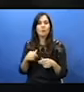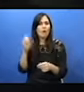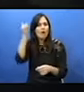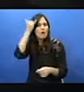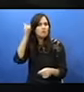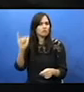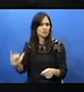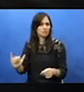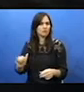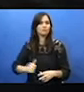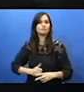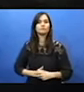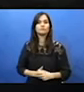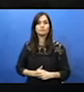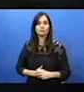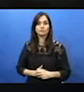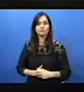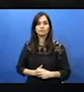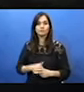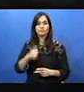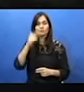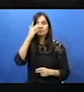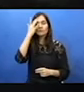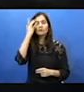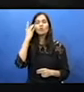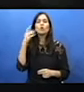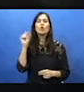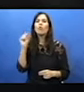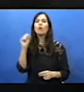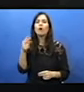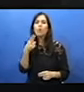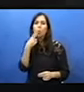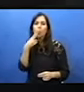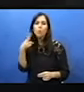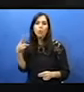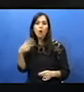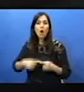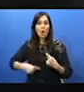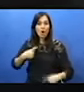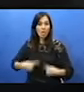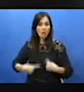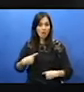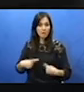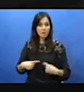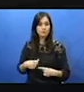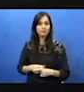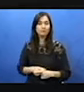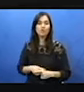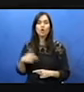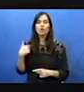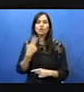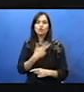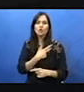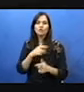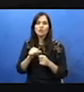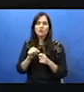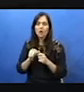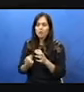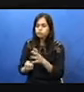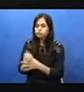no volante. O efeito do fumo no organismo. Chamamos de fumo todo preparado vegetal que se